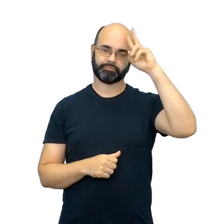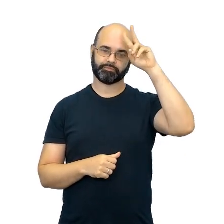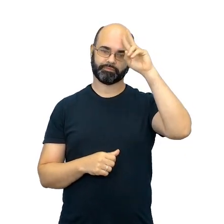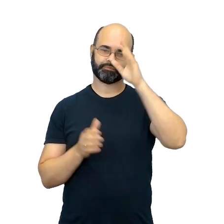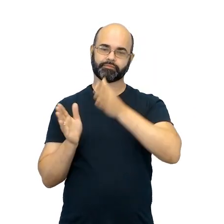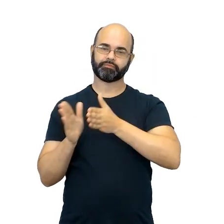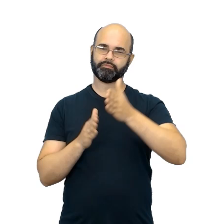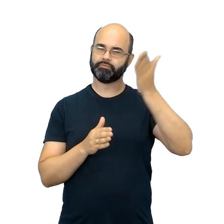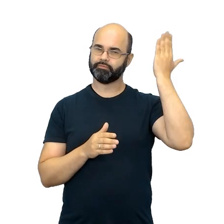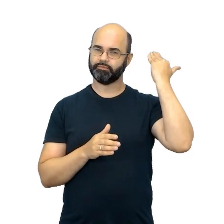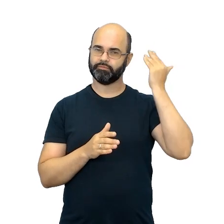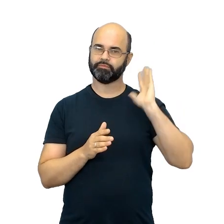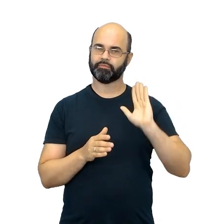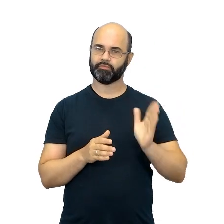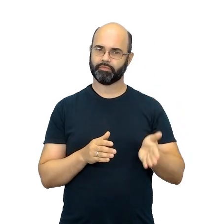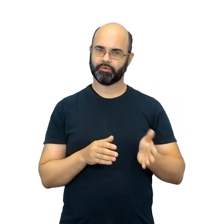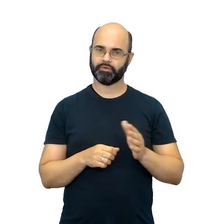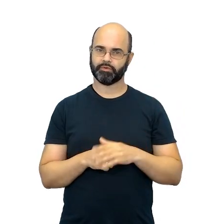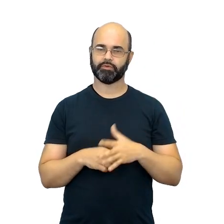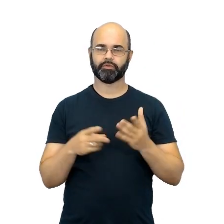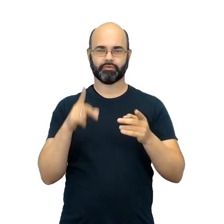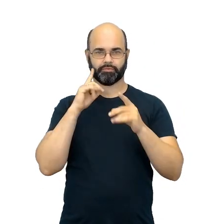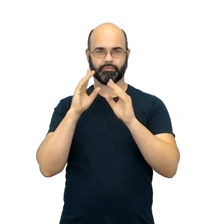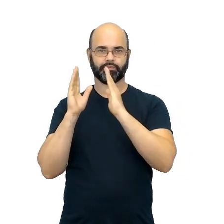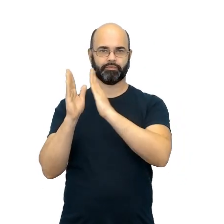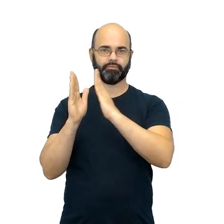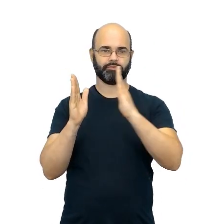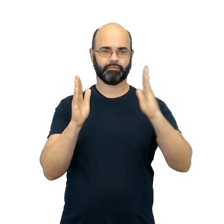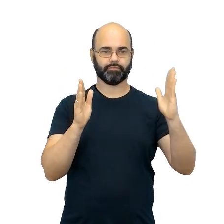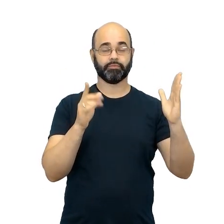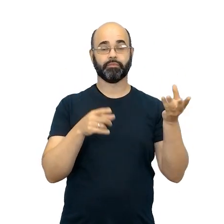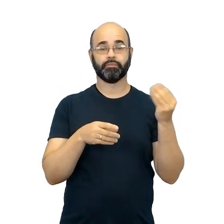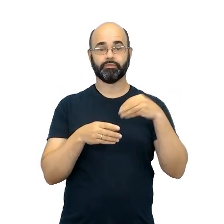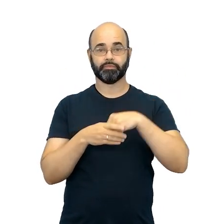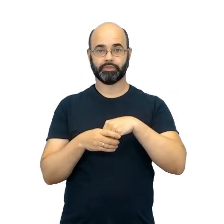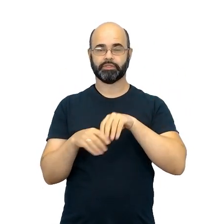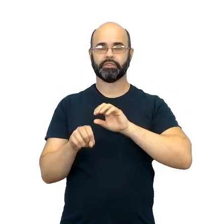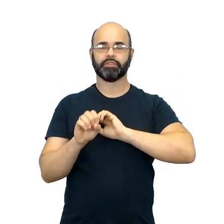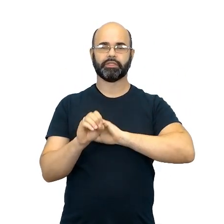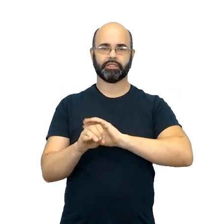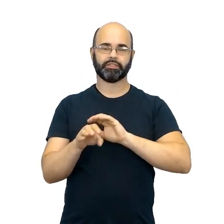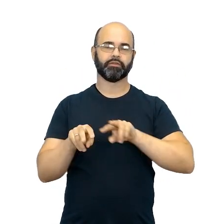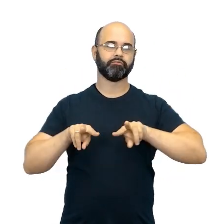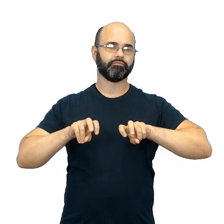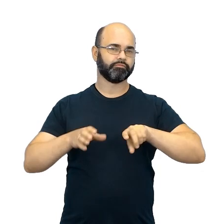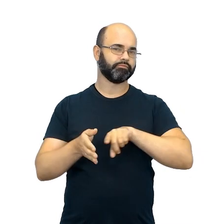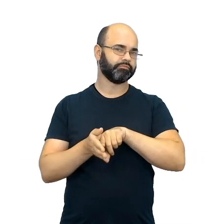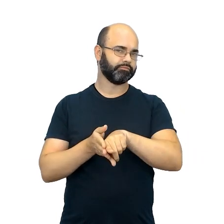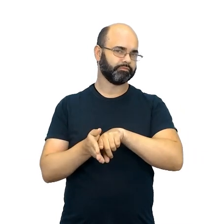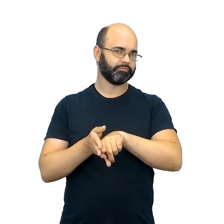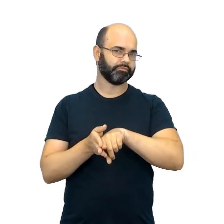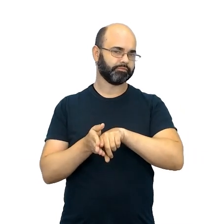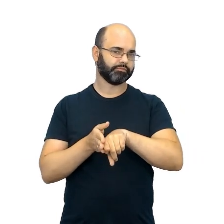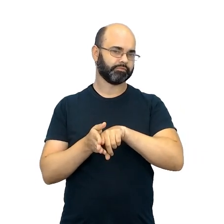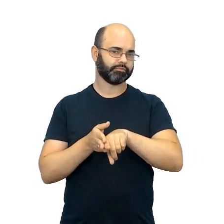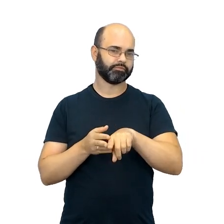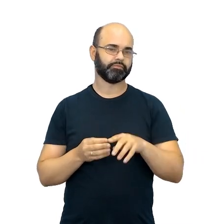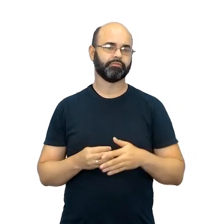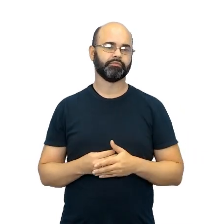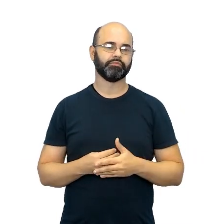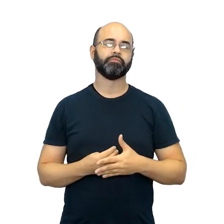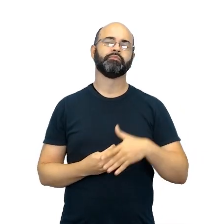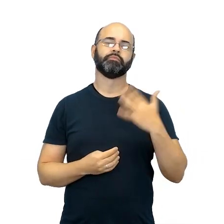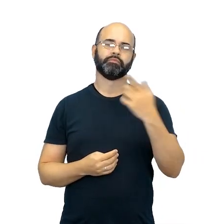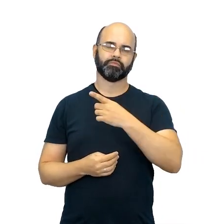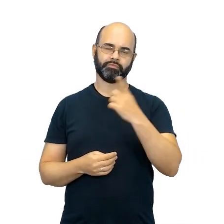com um novo eixo formativo de interdisciplinaridade, dentro do ensino por investigação ainda, né? Então, vocês tiveram a